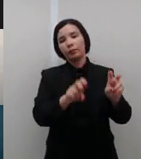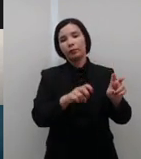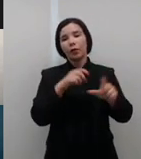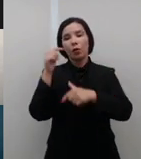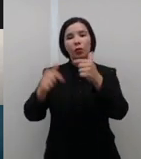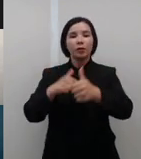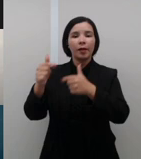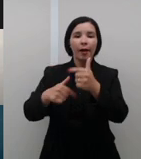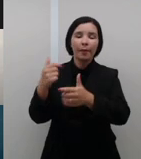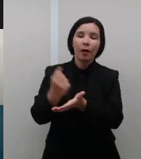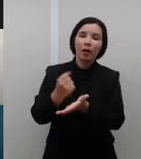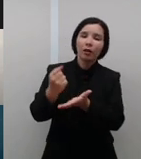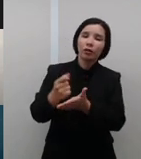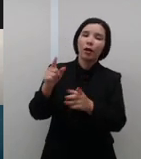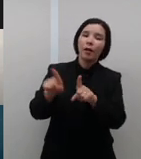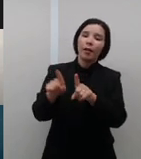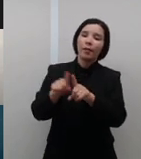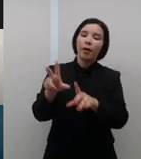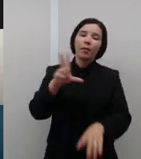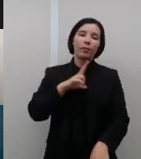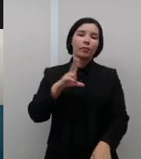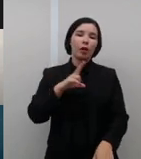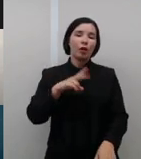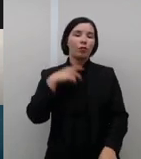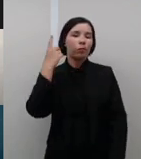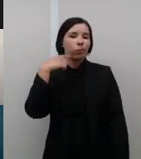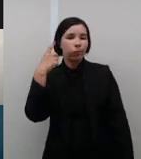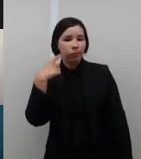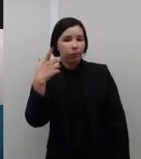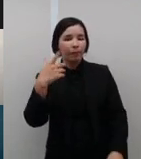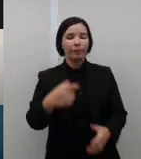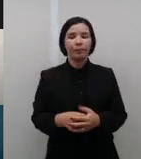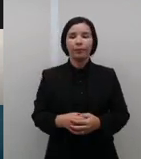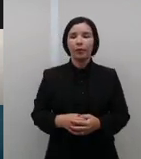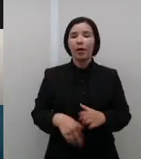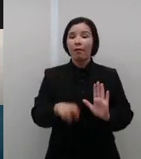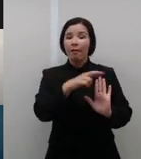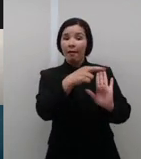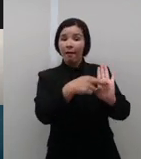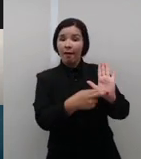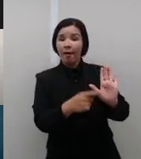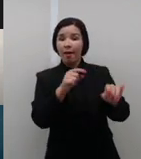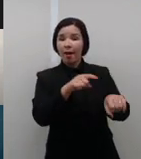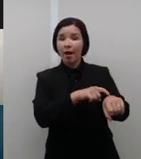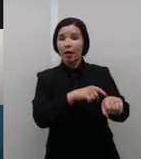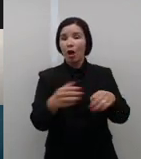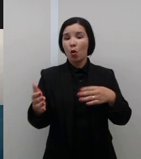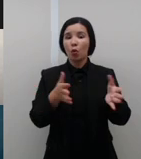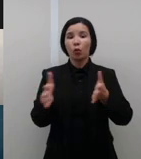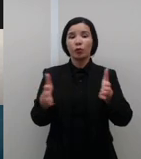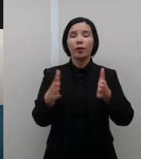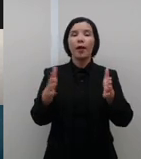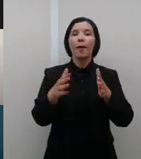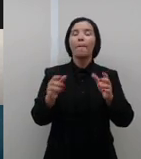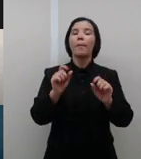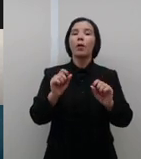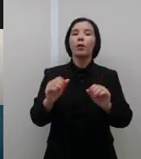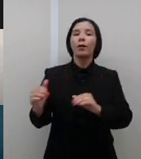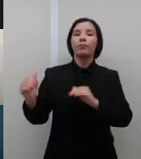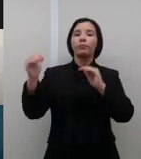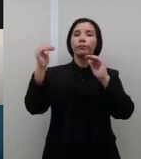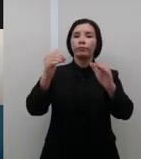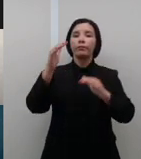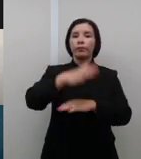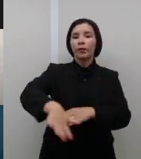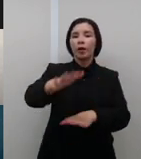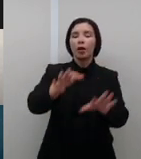registral como atividade privativa de bacharel em direito, da regra acerca do título advindo da assistência de magistério superior na área jurídica pelo período